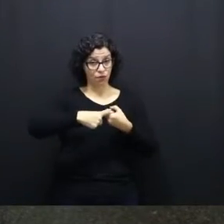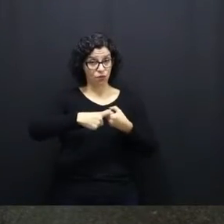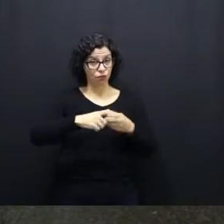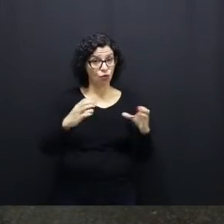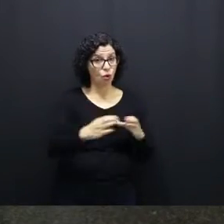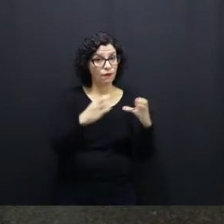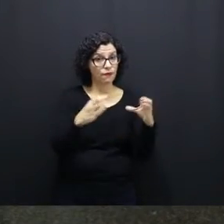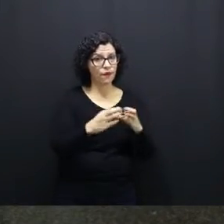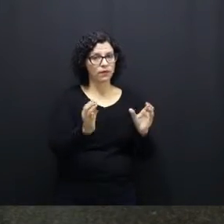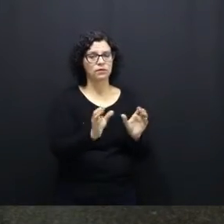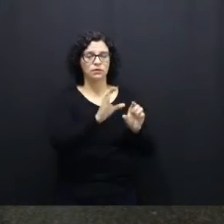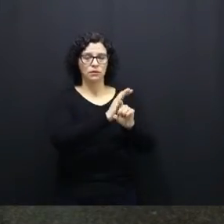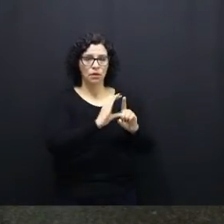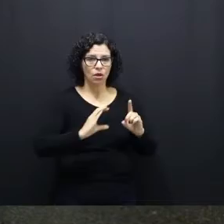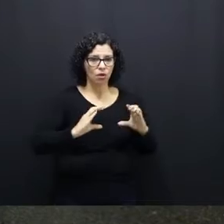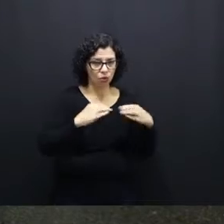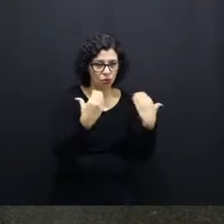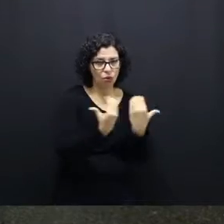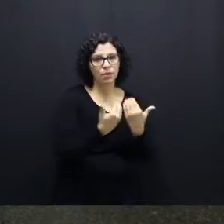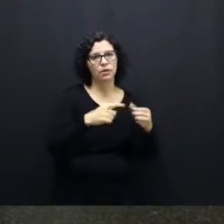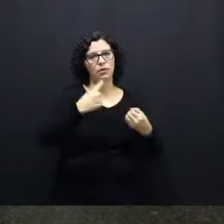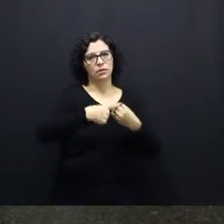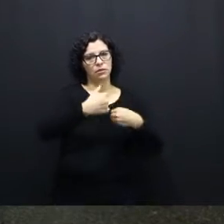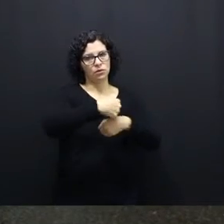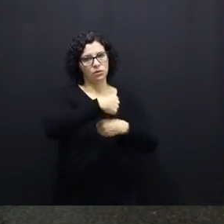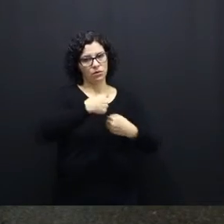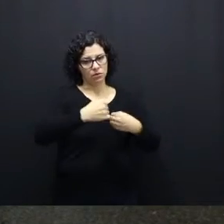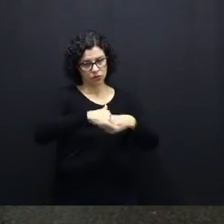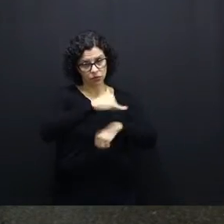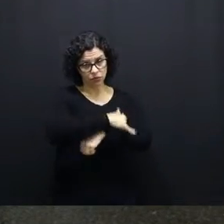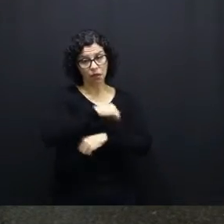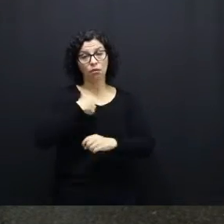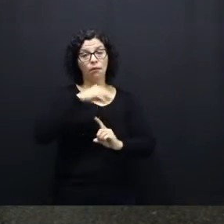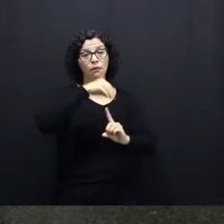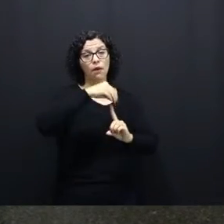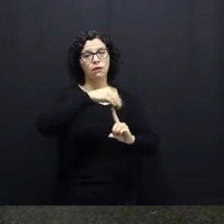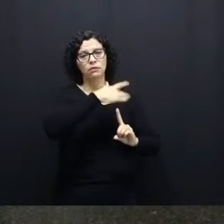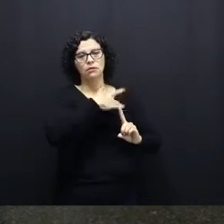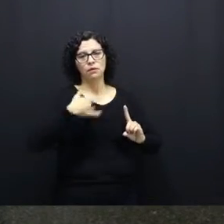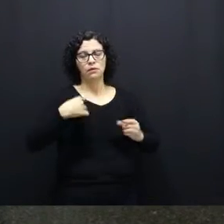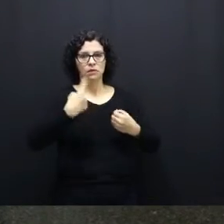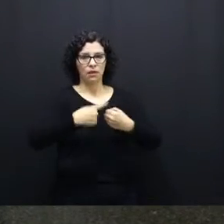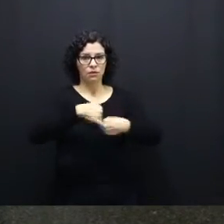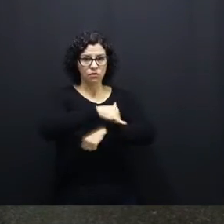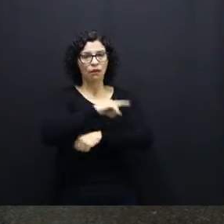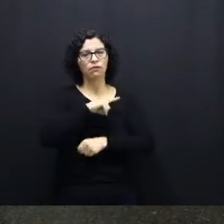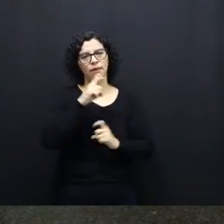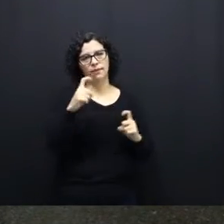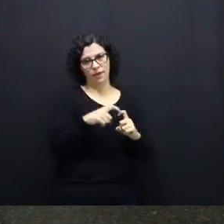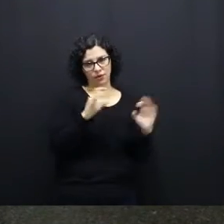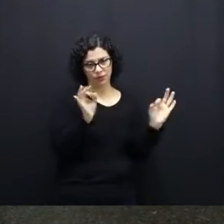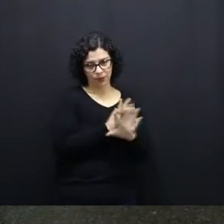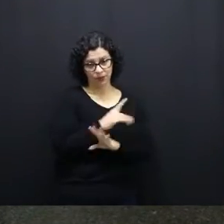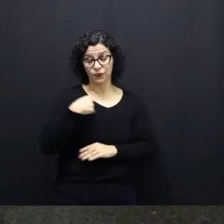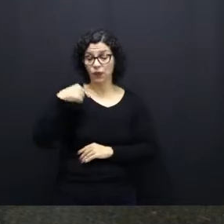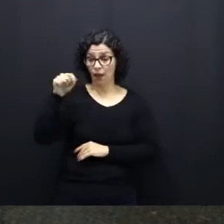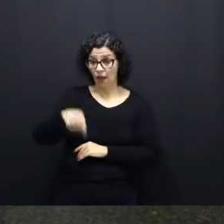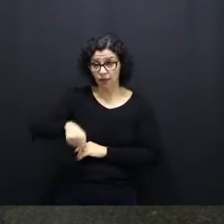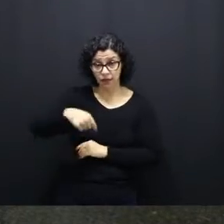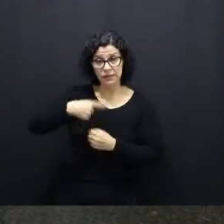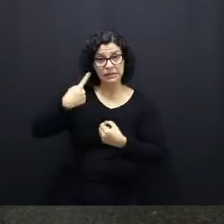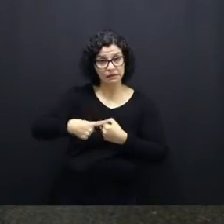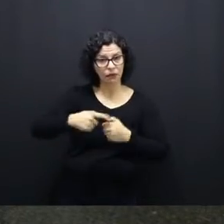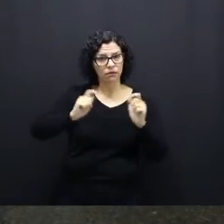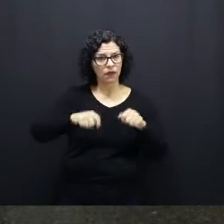e nós teríamos os médicos nas unidades básicas de Saúde São José tem condições